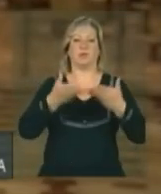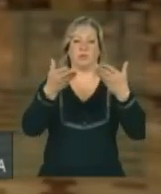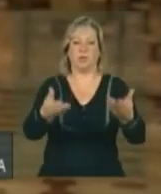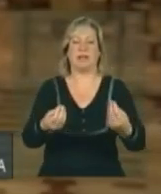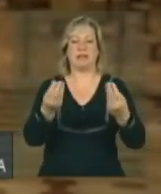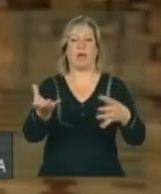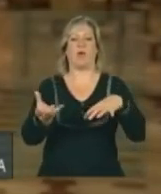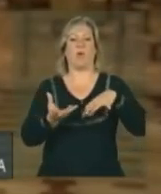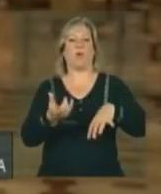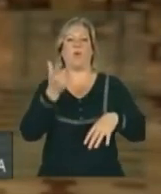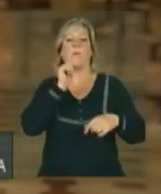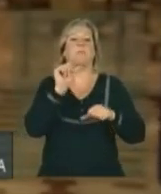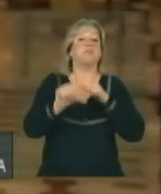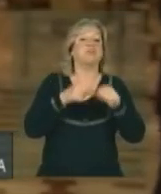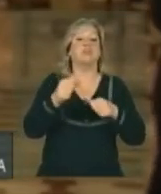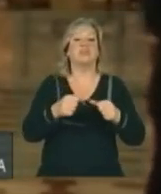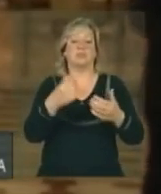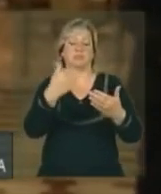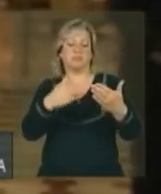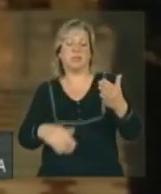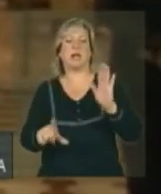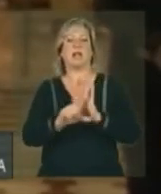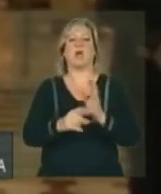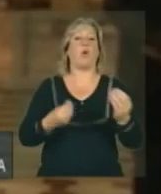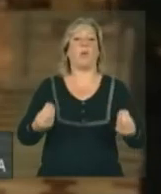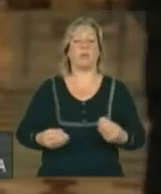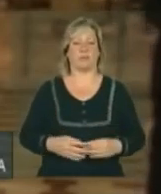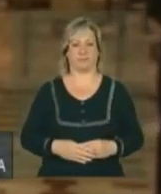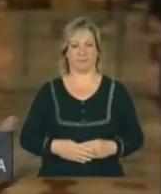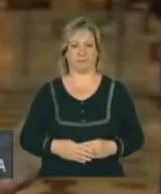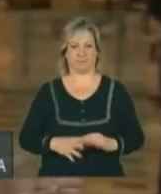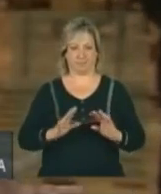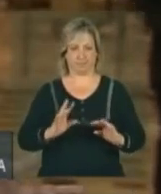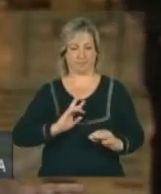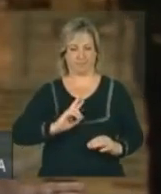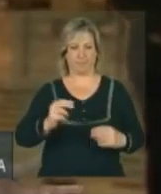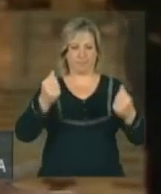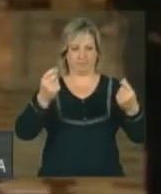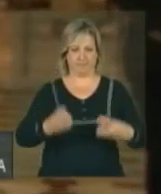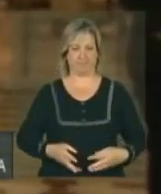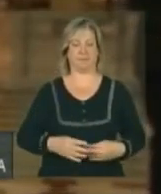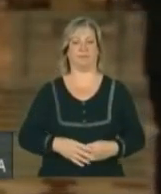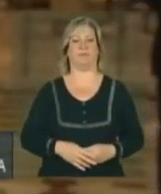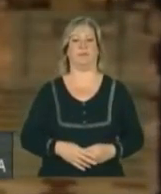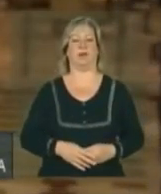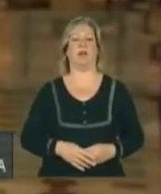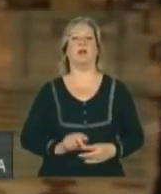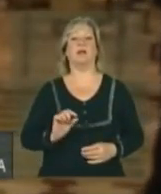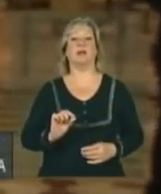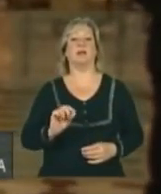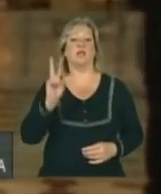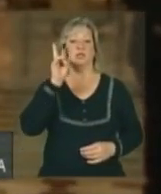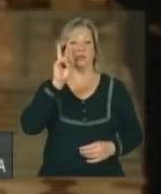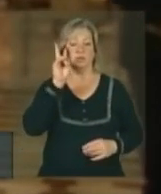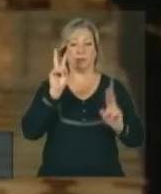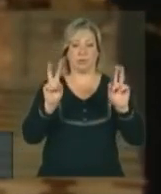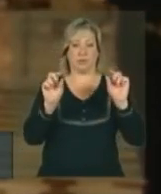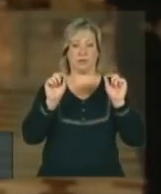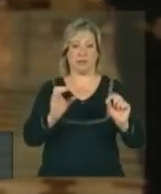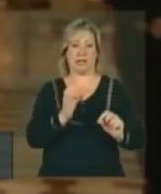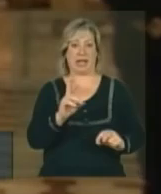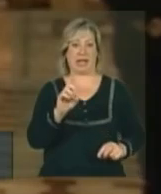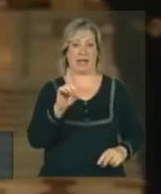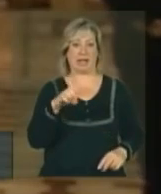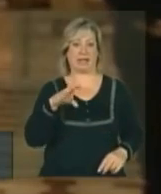Congresso modificações na redação da Liga Europeia? Eu vou dar um exemplo para ilustrar o que digo. Na questão relativa ao